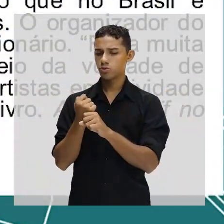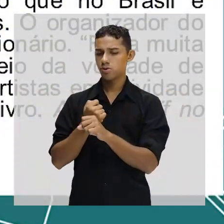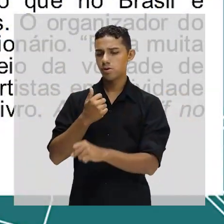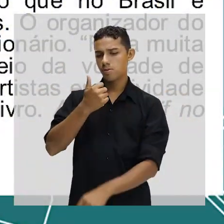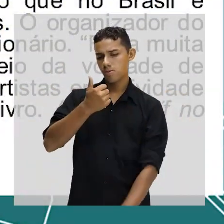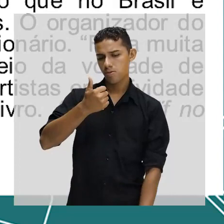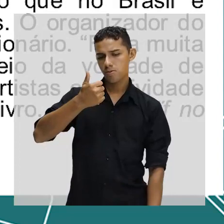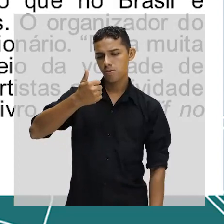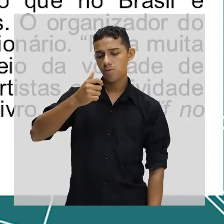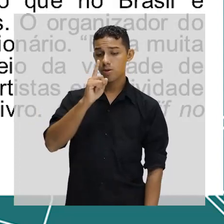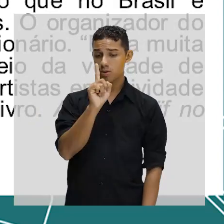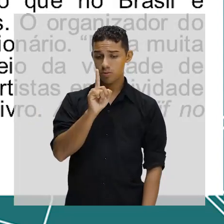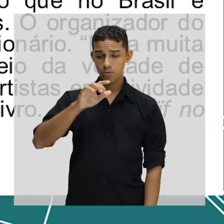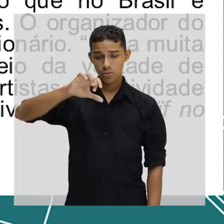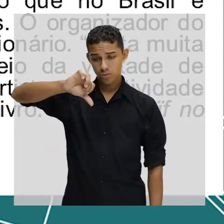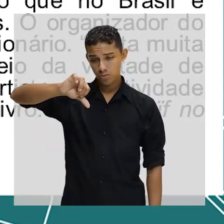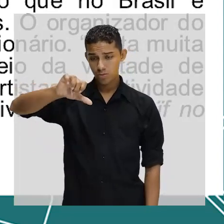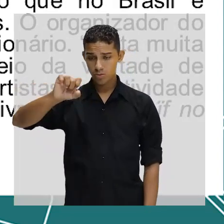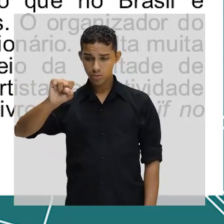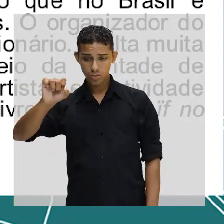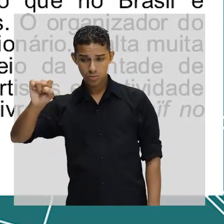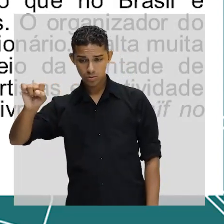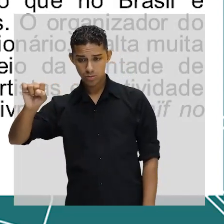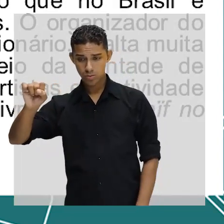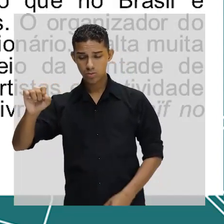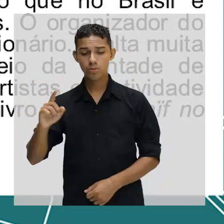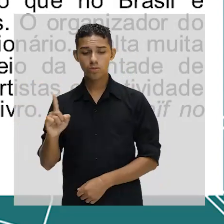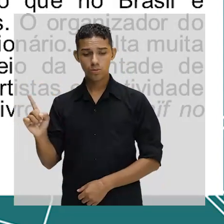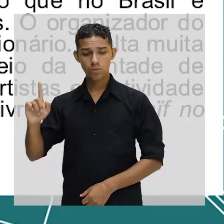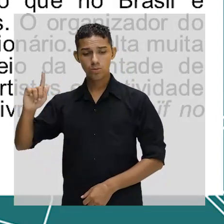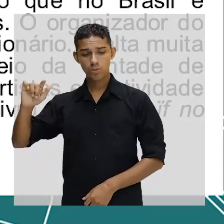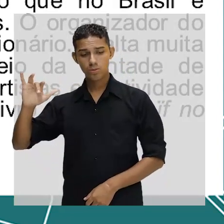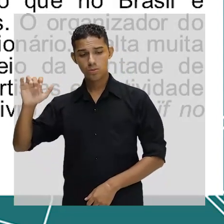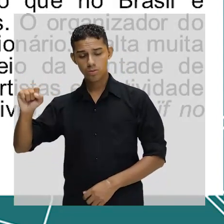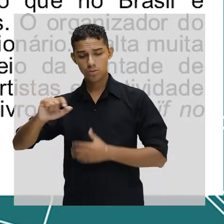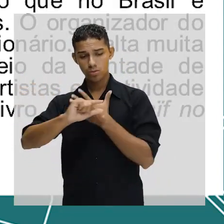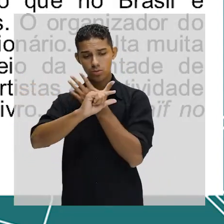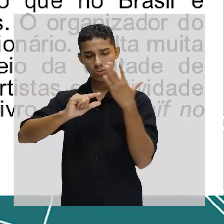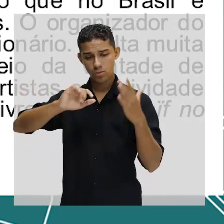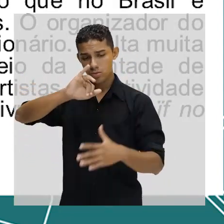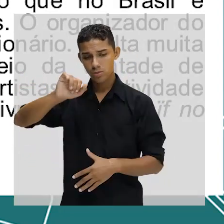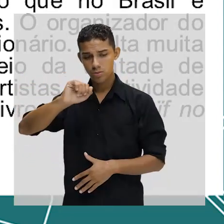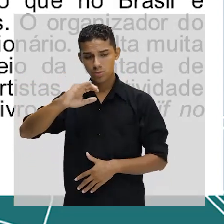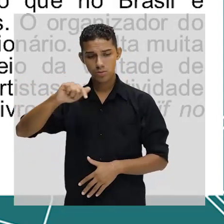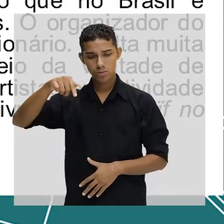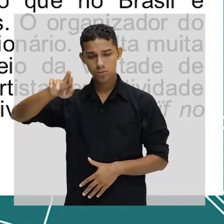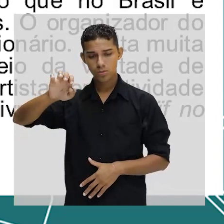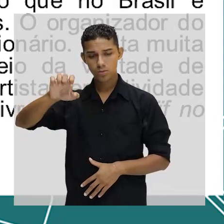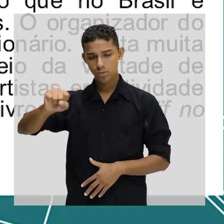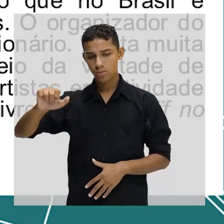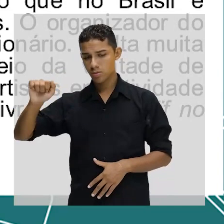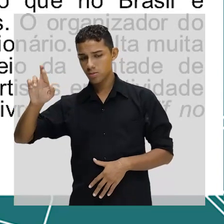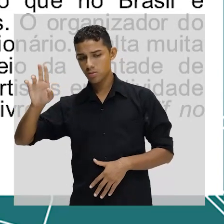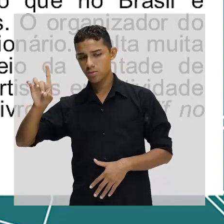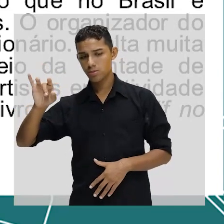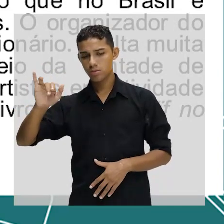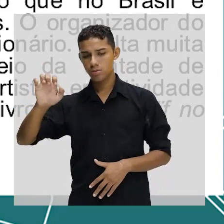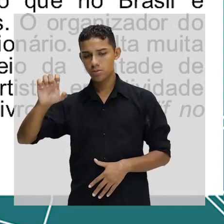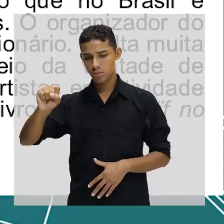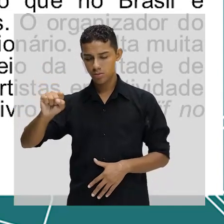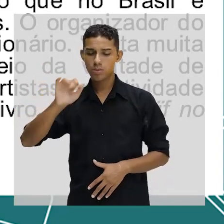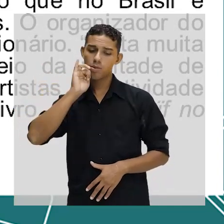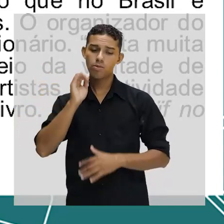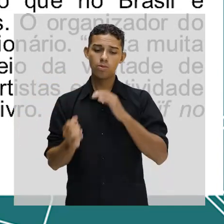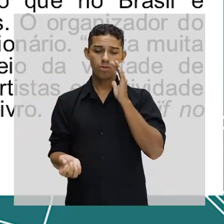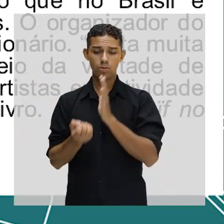1988 pelo galerista Jacques Ardes, cuja proposta é ser publicação informativa sobre os nomes